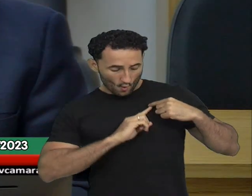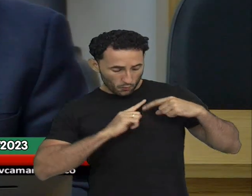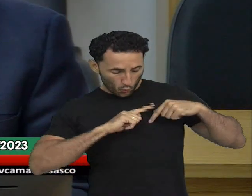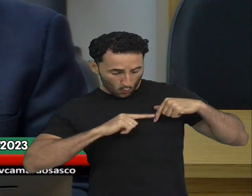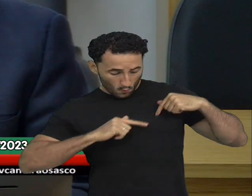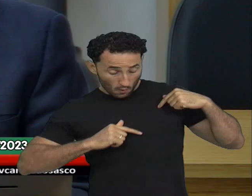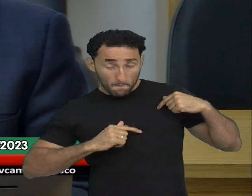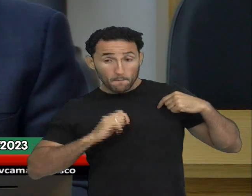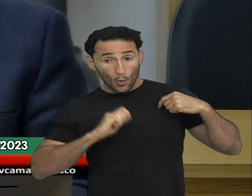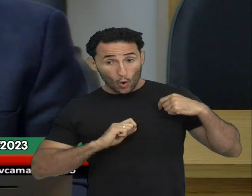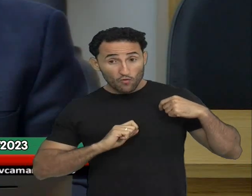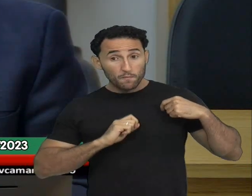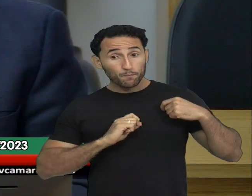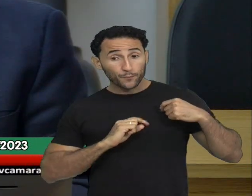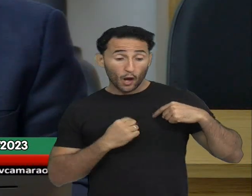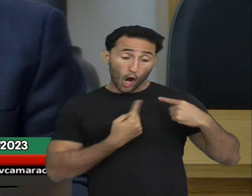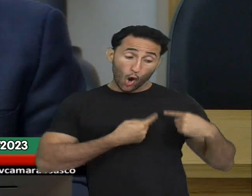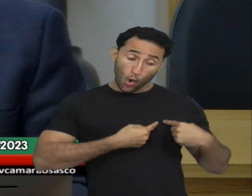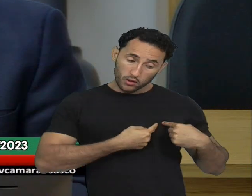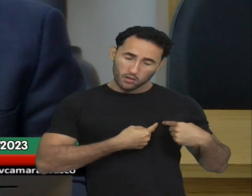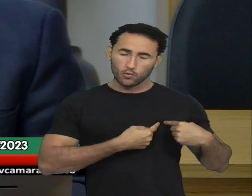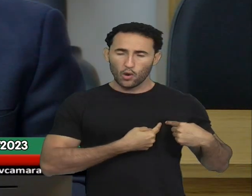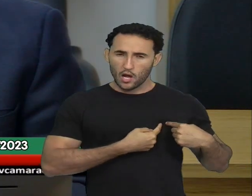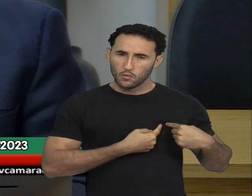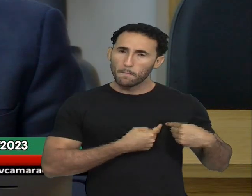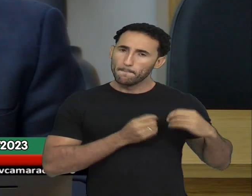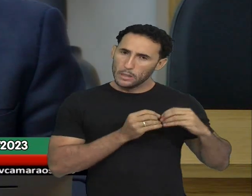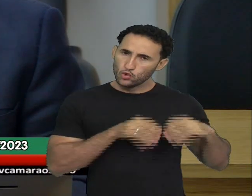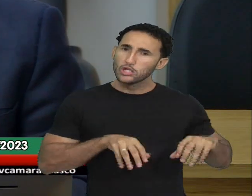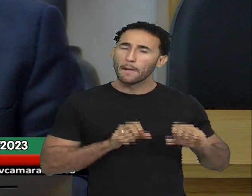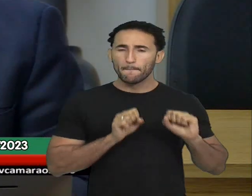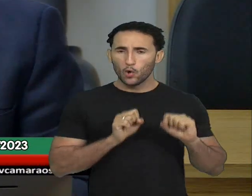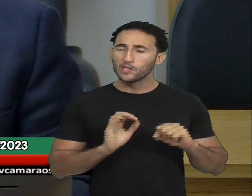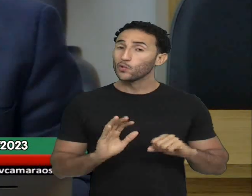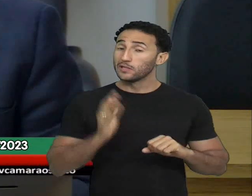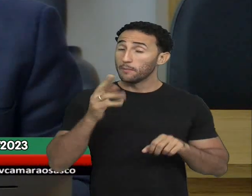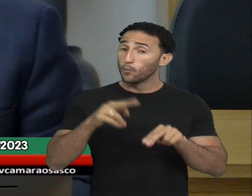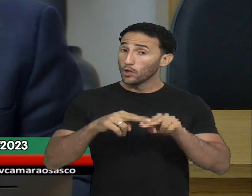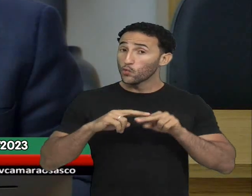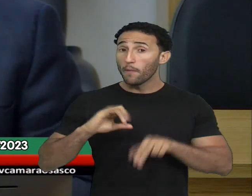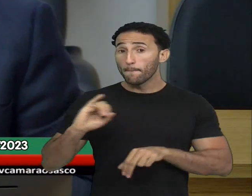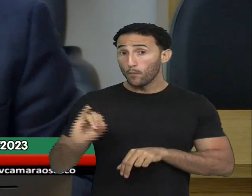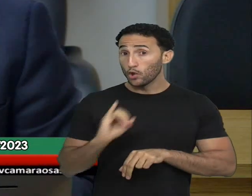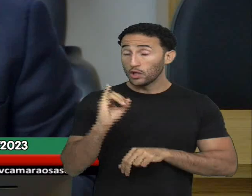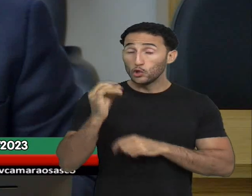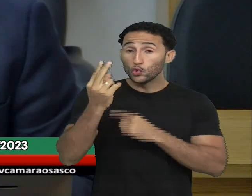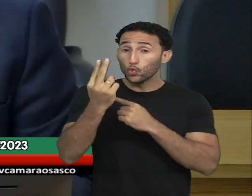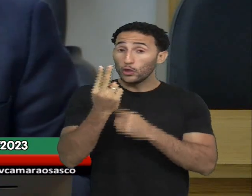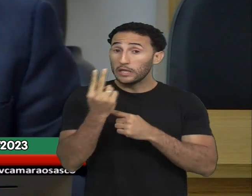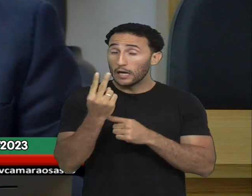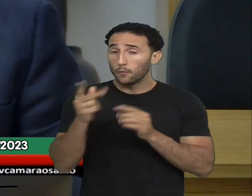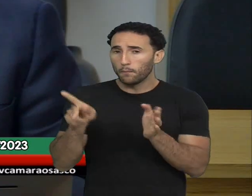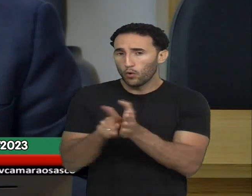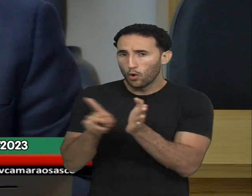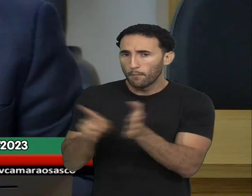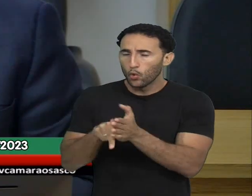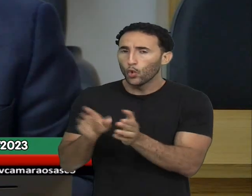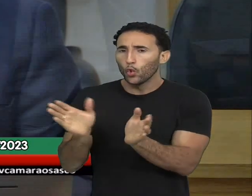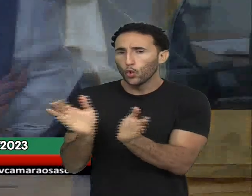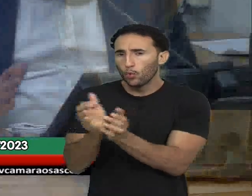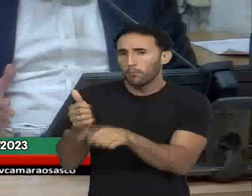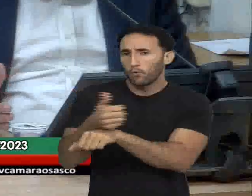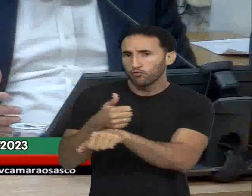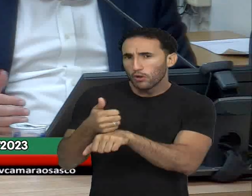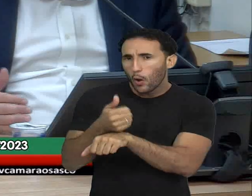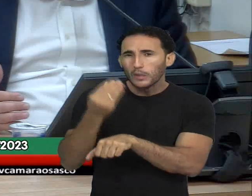outra artéria, né? Então tem todo um cuidado que a equipe tem que ter para tentar